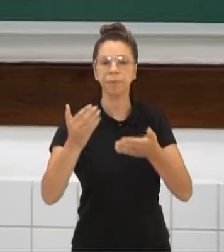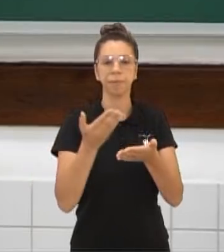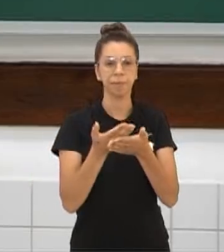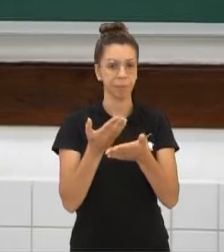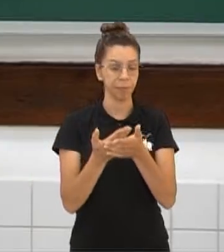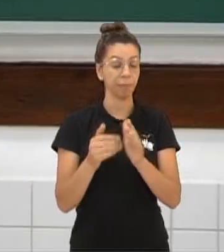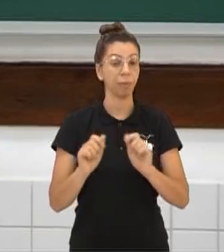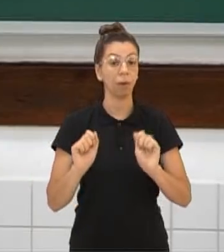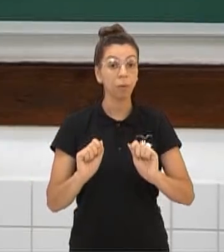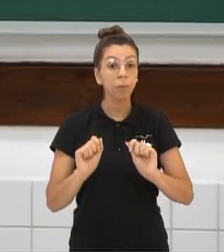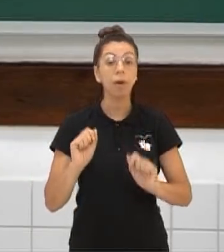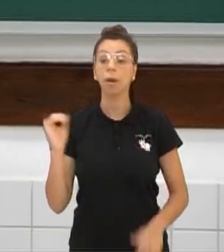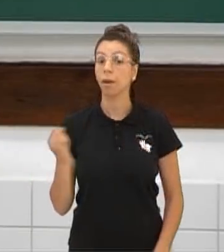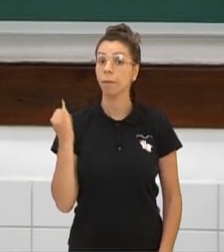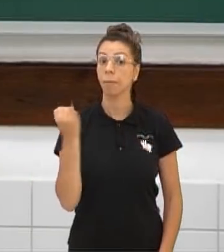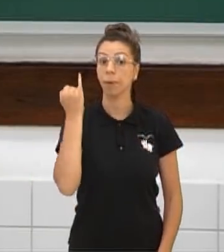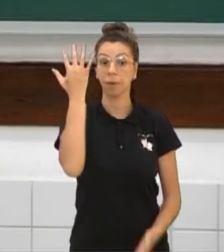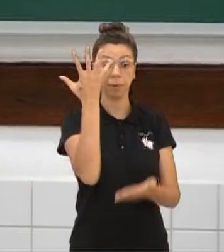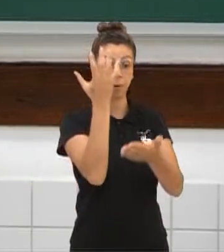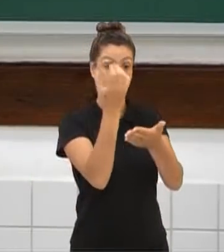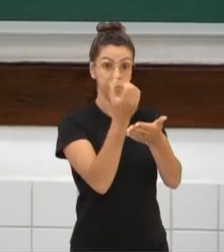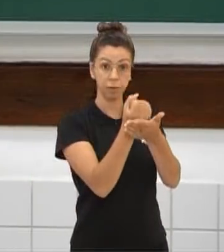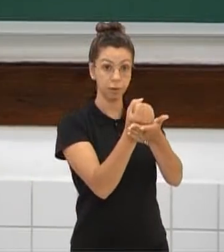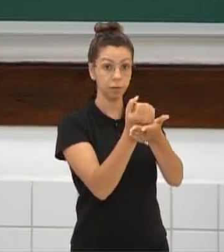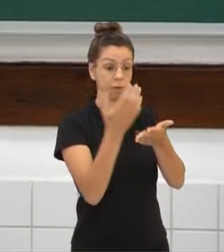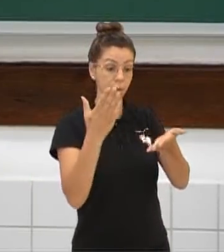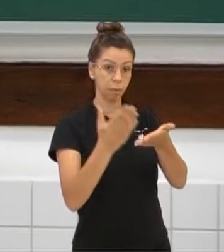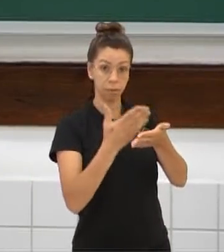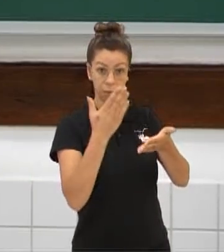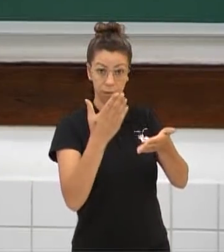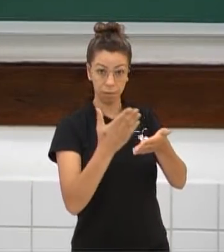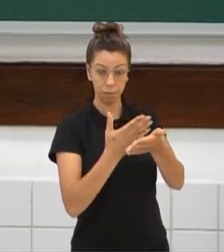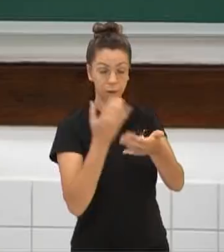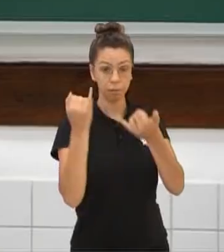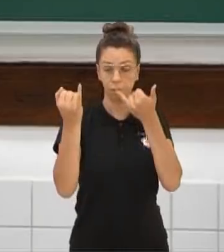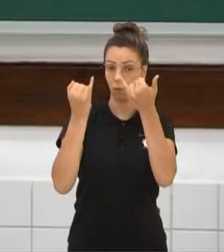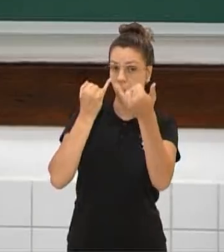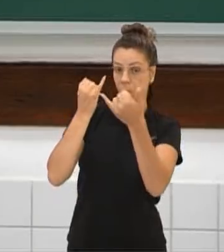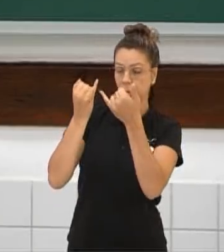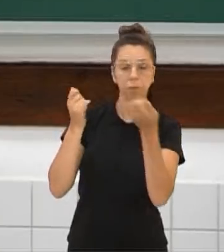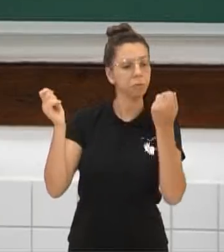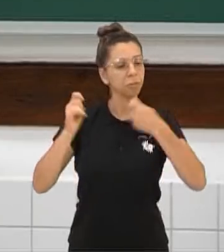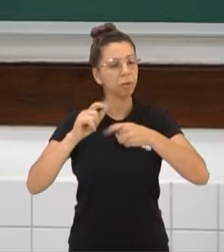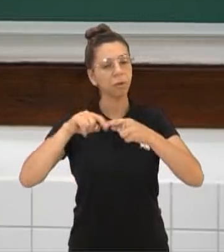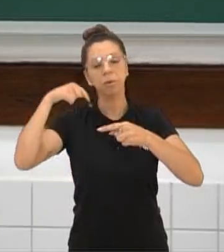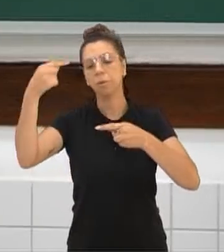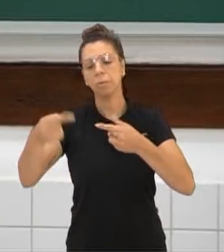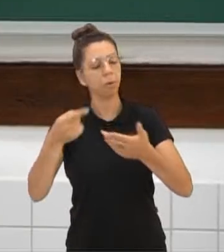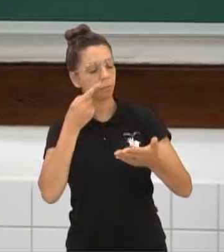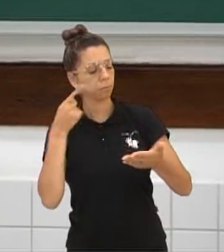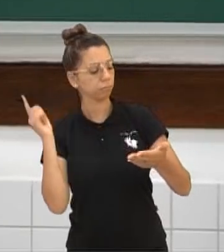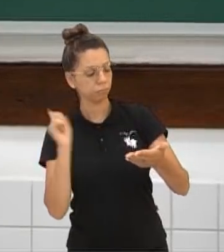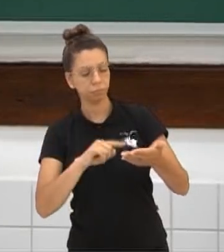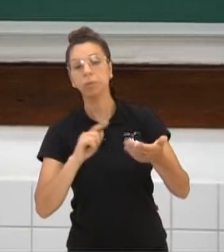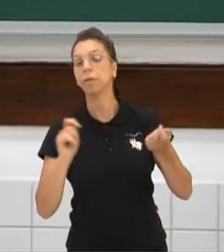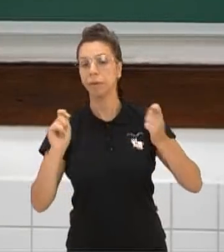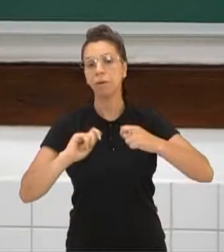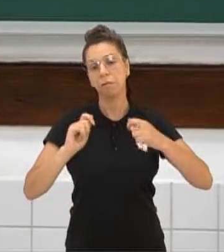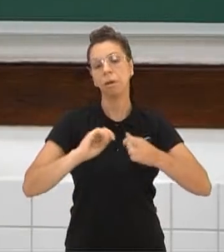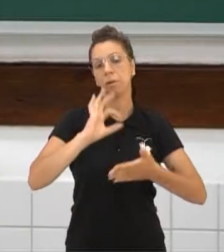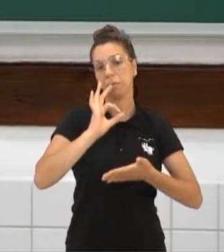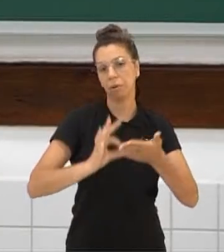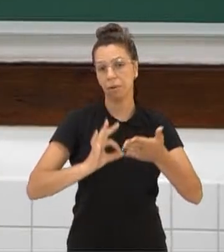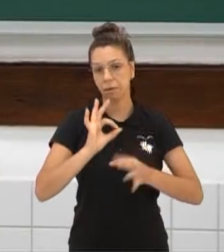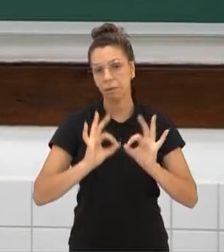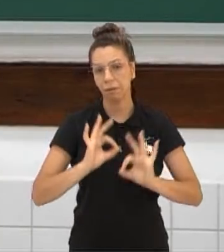você registrar as informações da aula para que, se você precisar consultar, você tenha aí no seu caderno, certo?